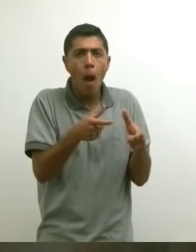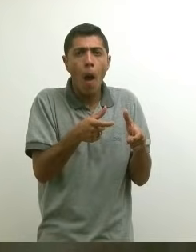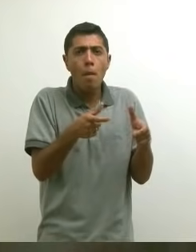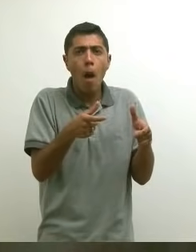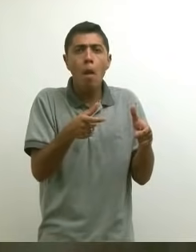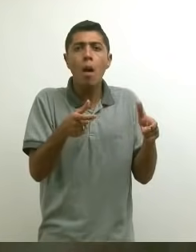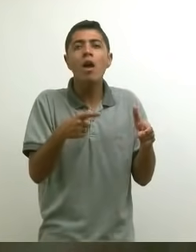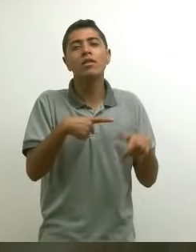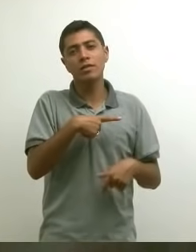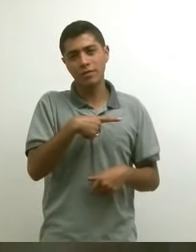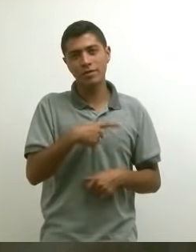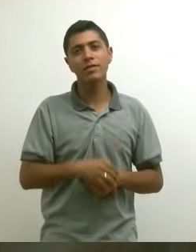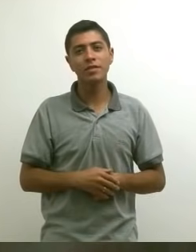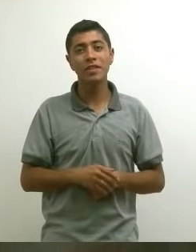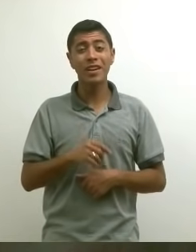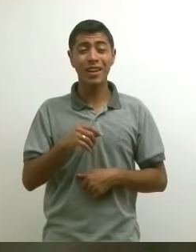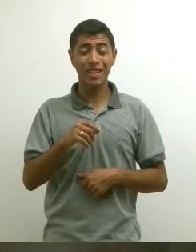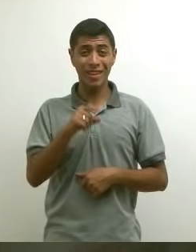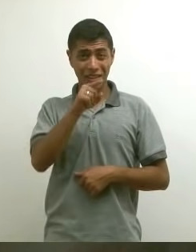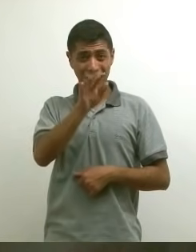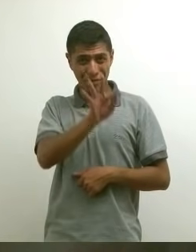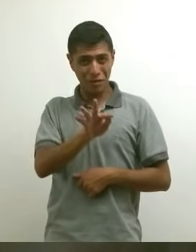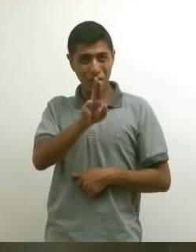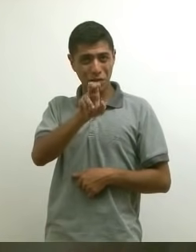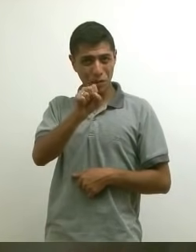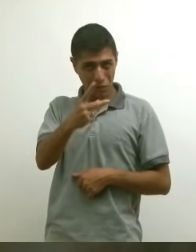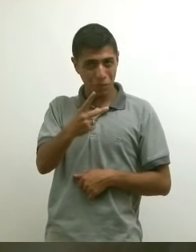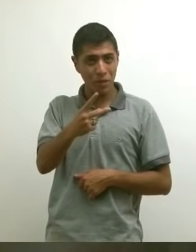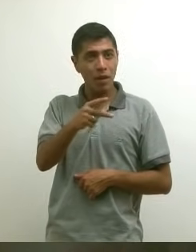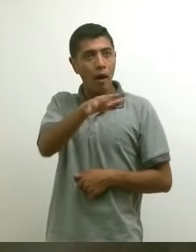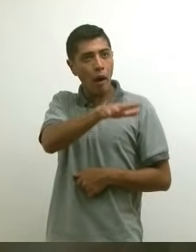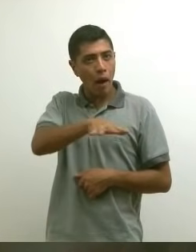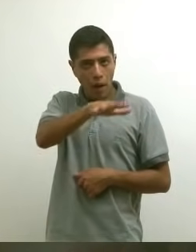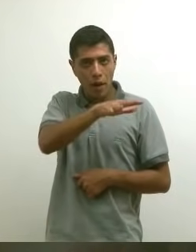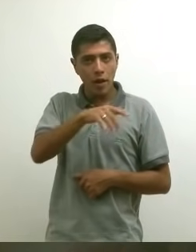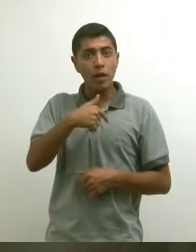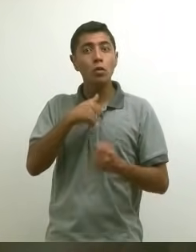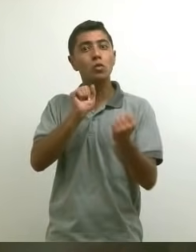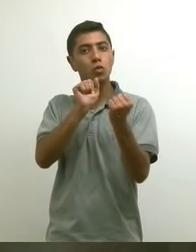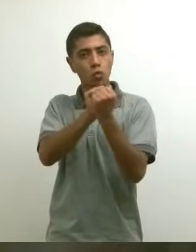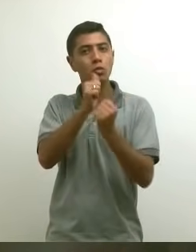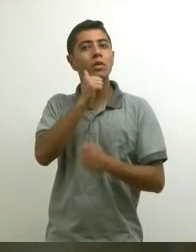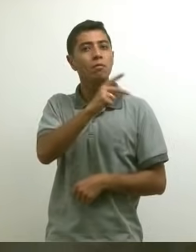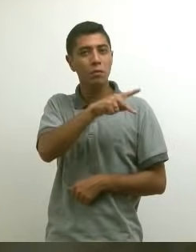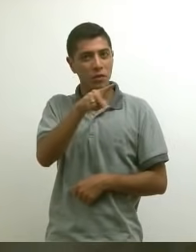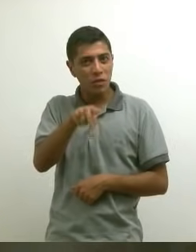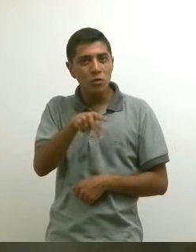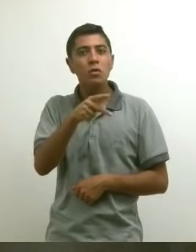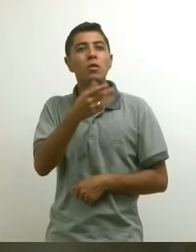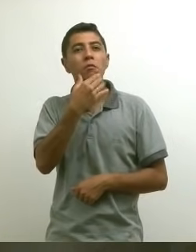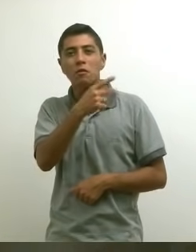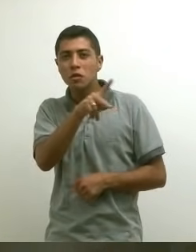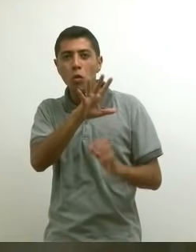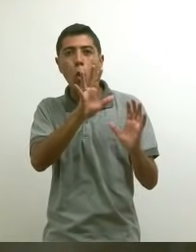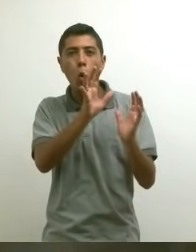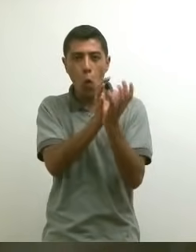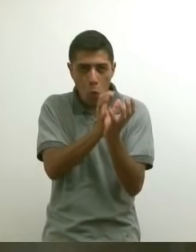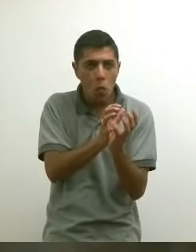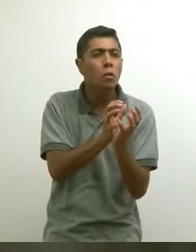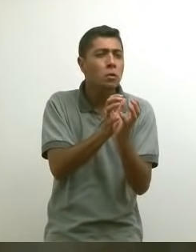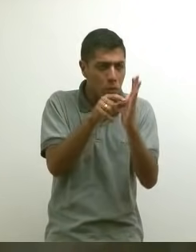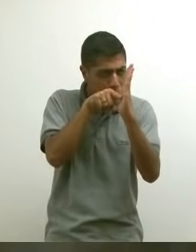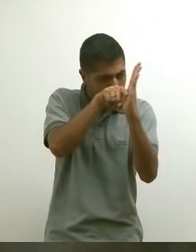usp junto com a professora magda carneiro sampaio fez o presidente odone que são titulares da criança a gente até